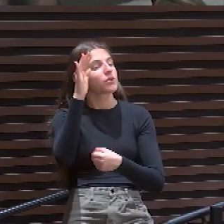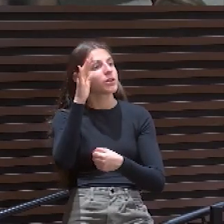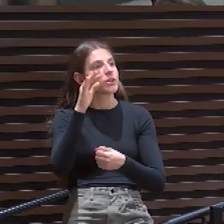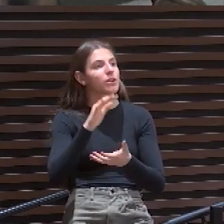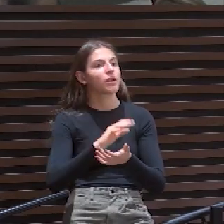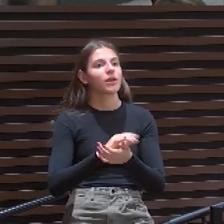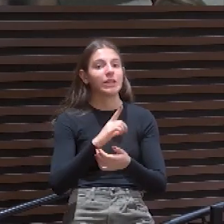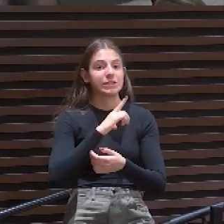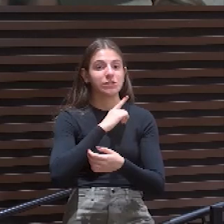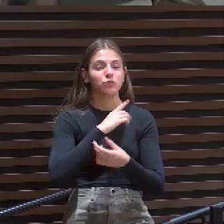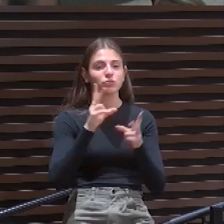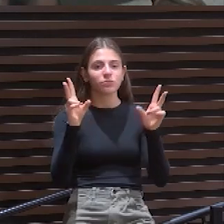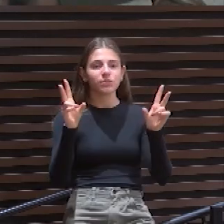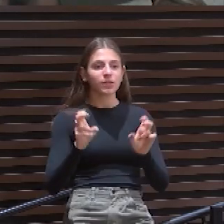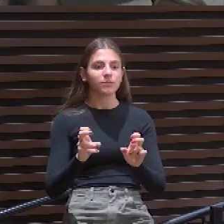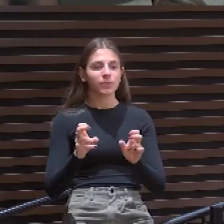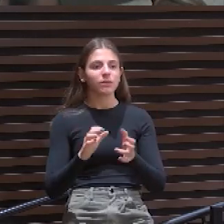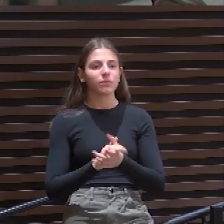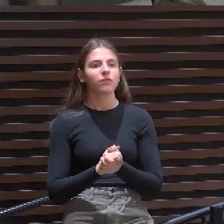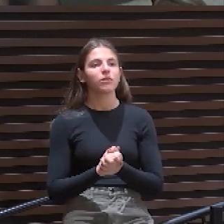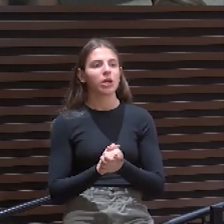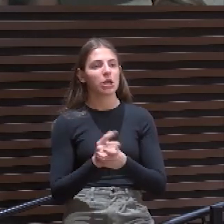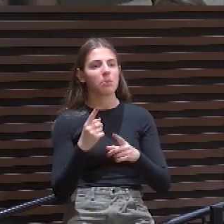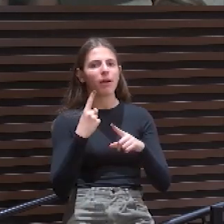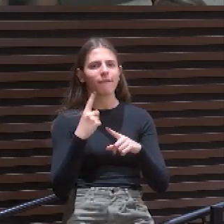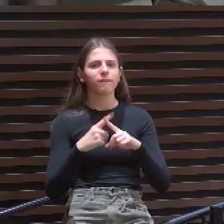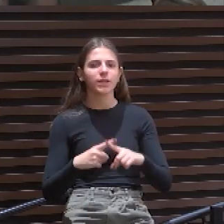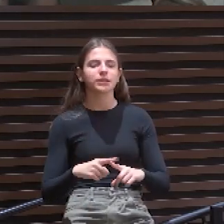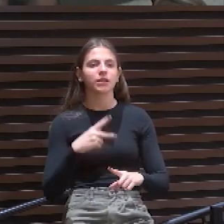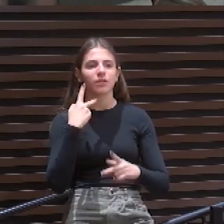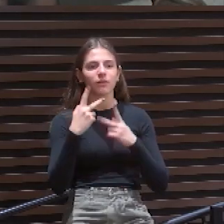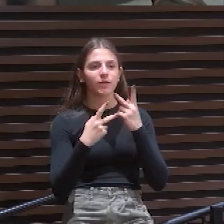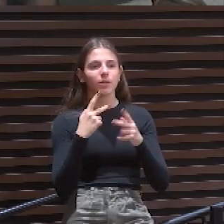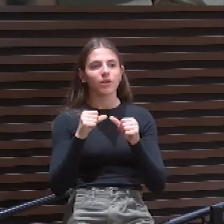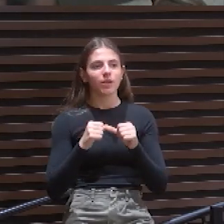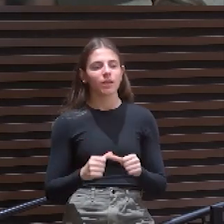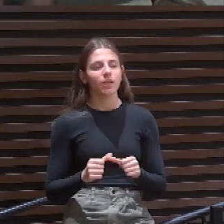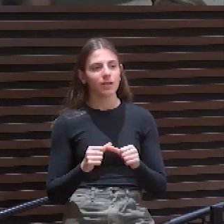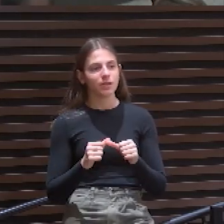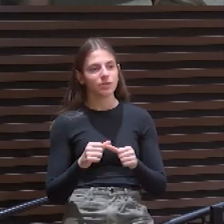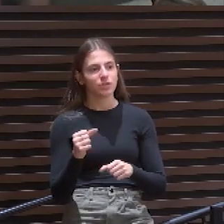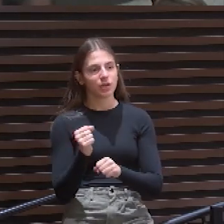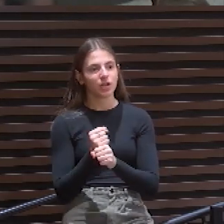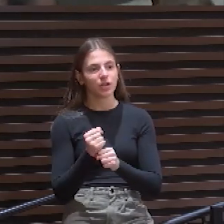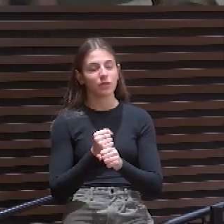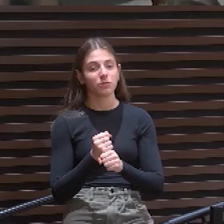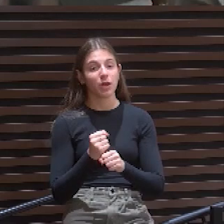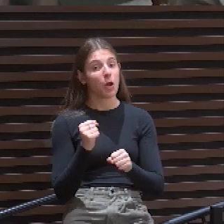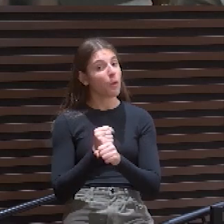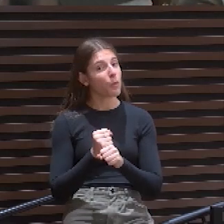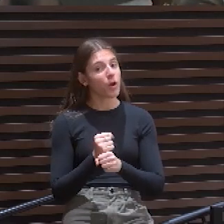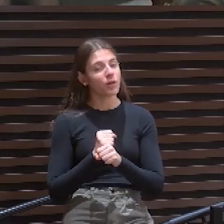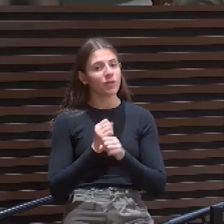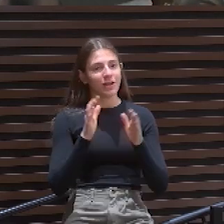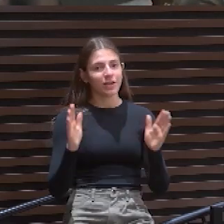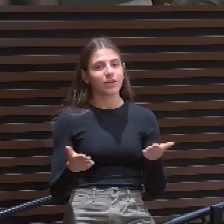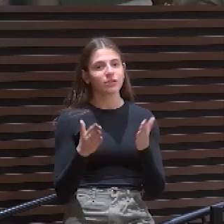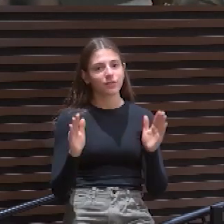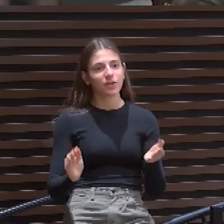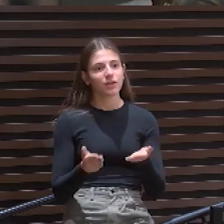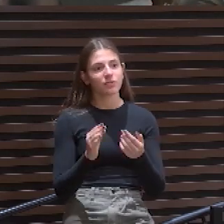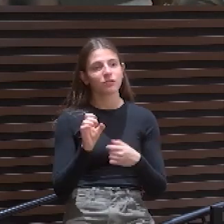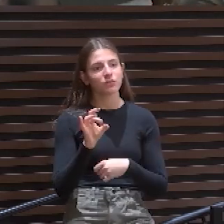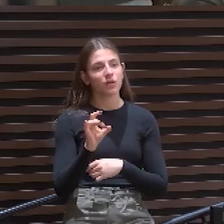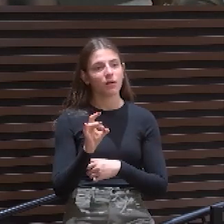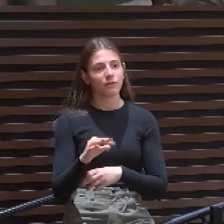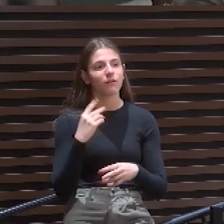tema. E aí uma vez ele falou: olha, esse ano é o ano da edificação. Vocês só vão falar